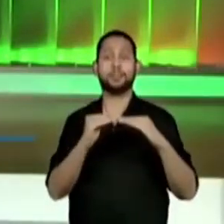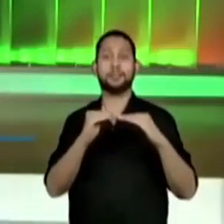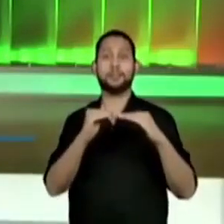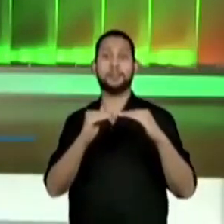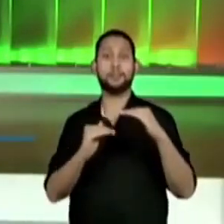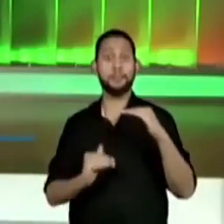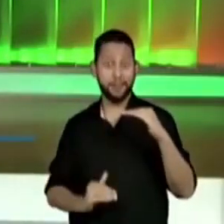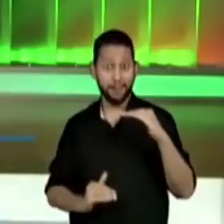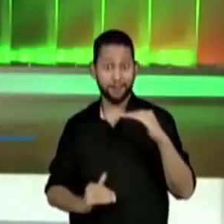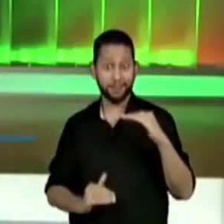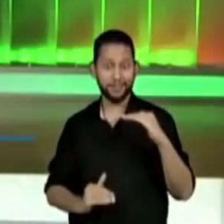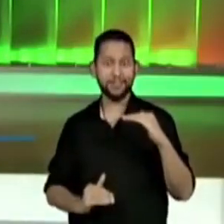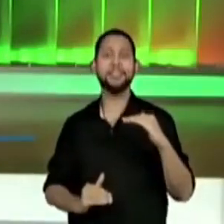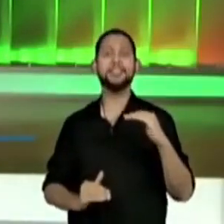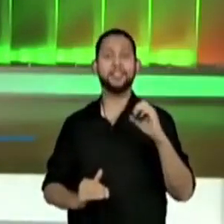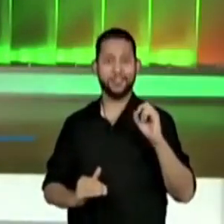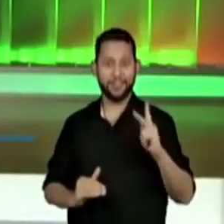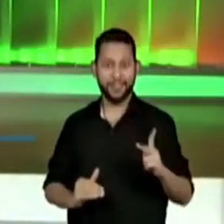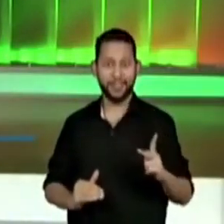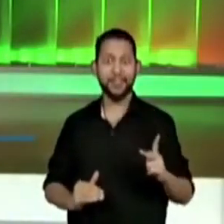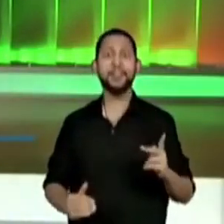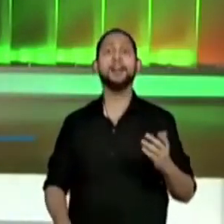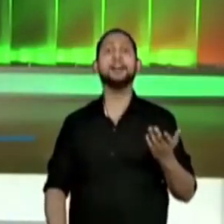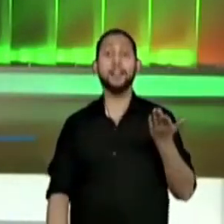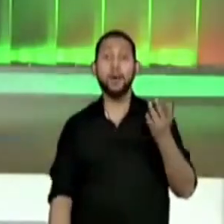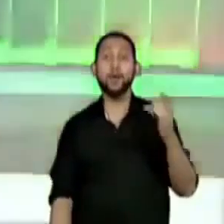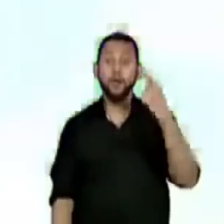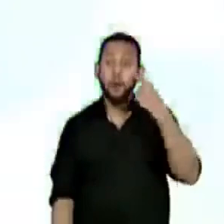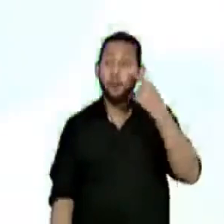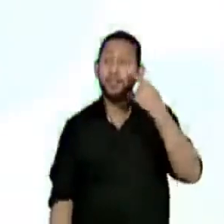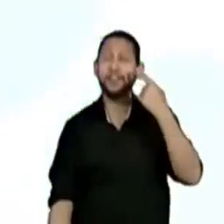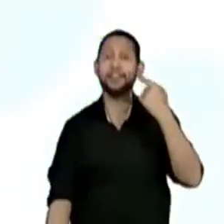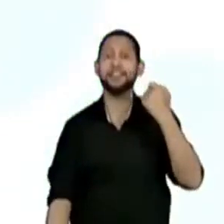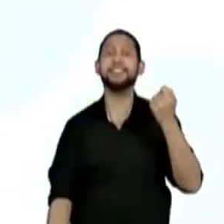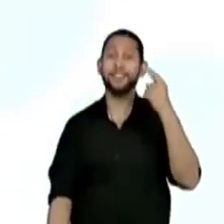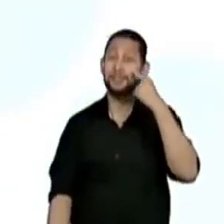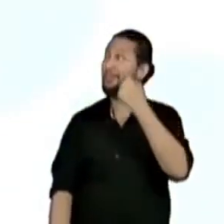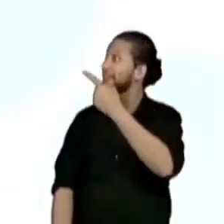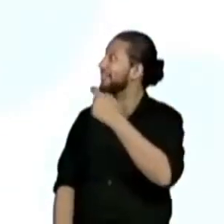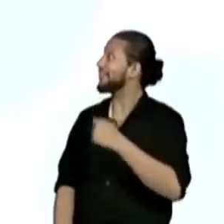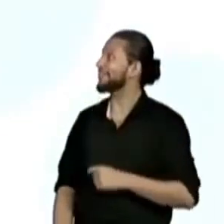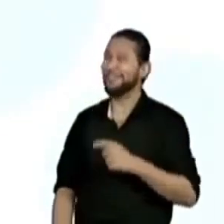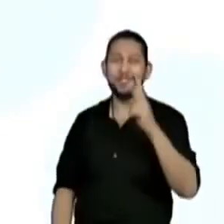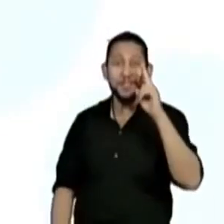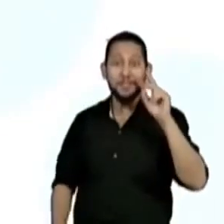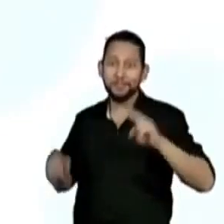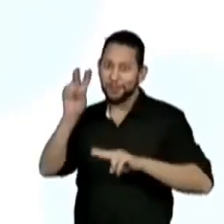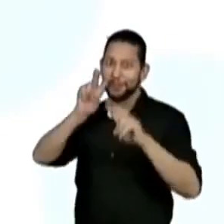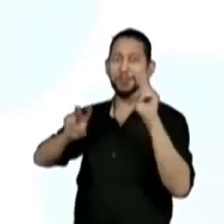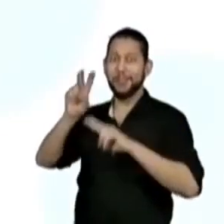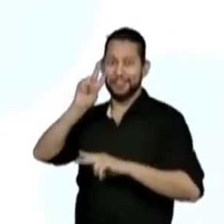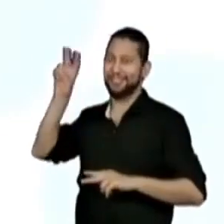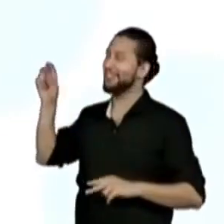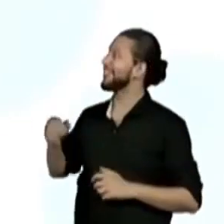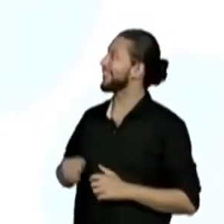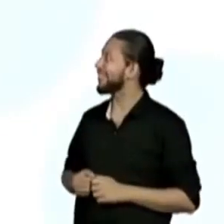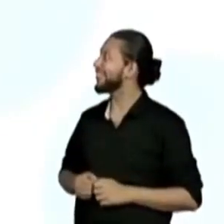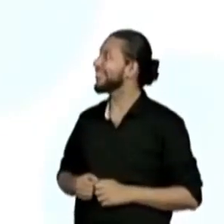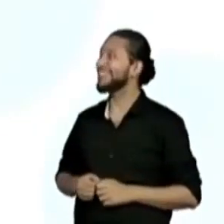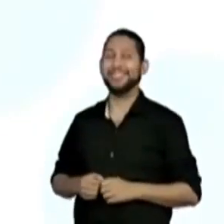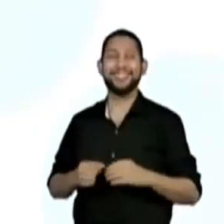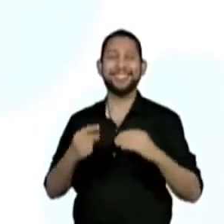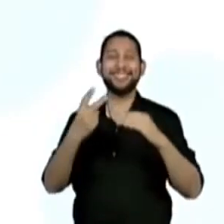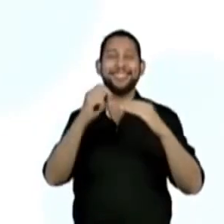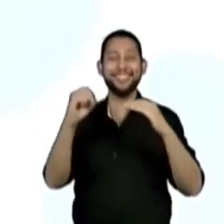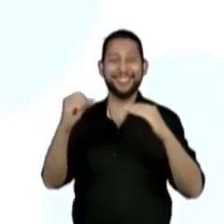200 certo então vamos lá vou colocar aqui ó menos só para vocês menos